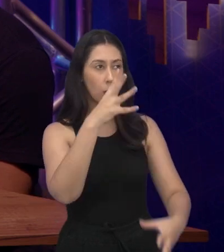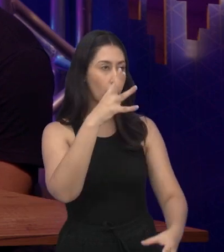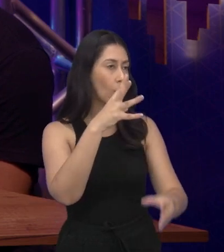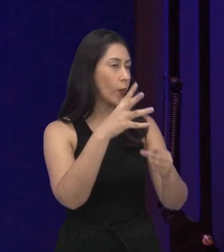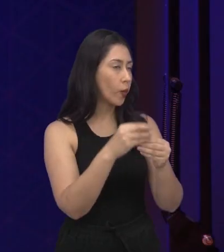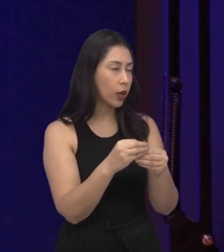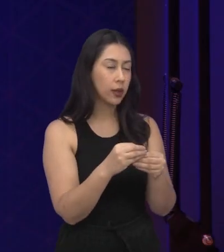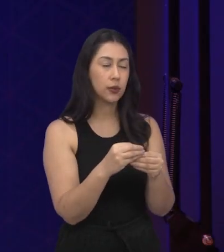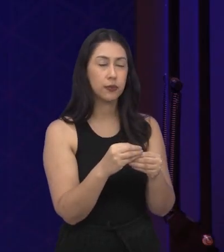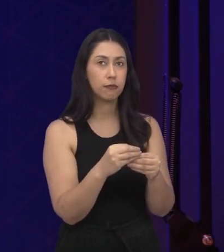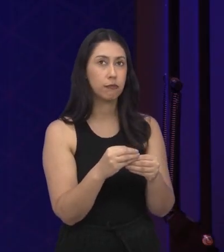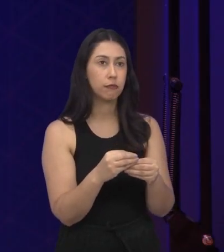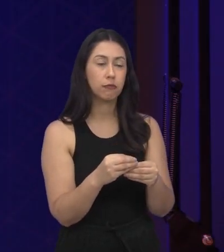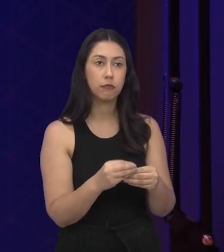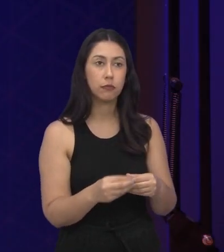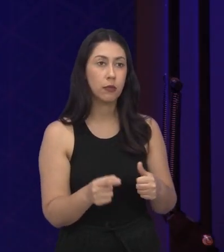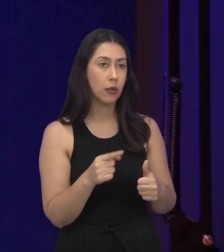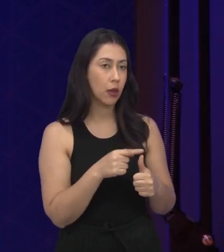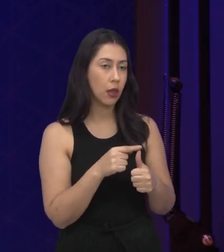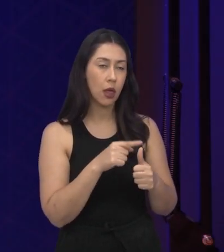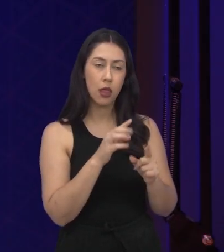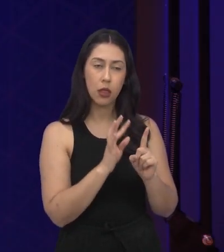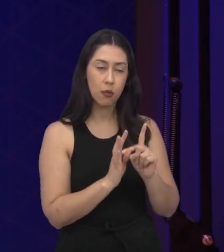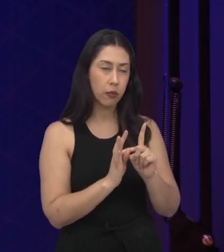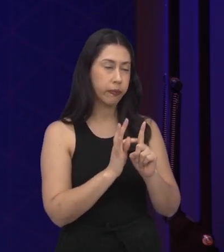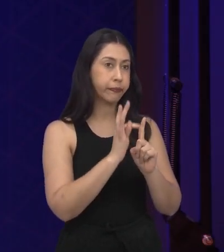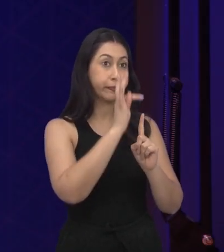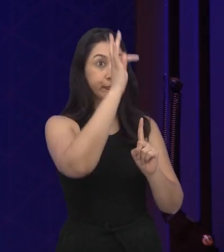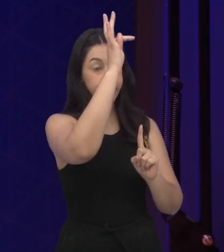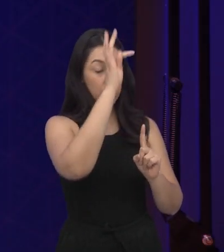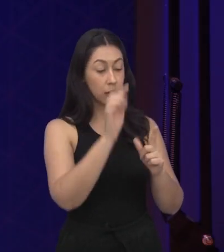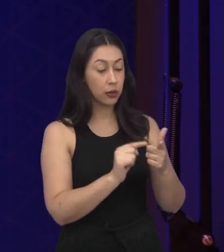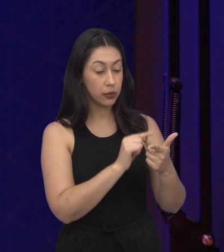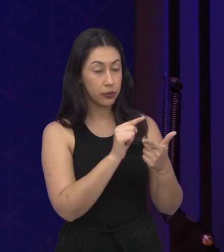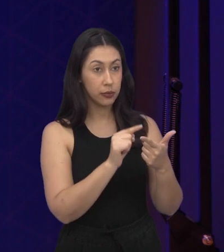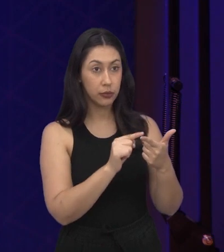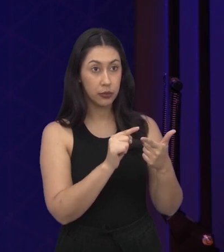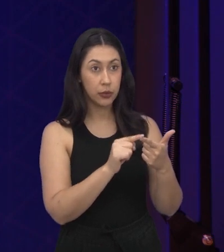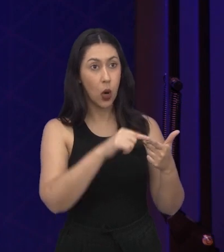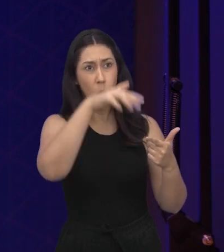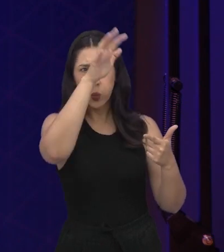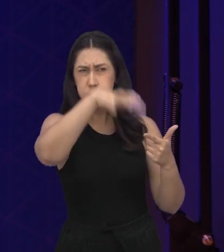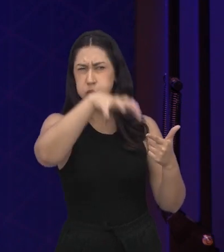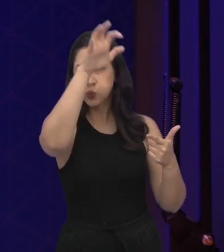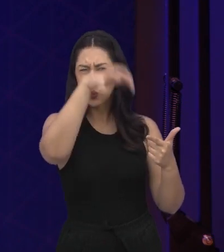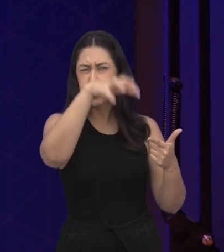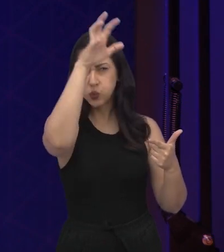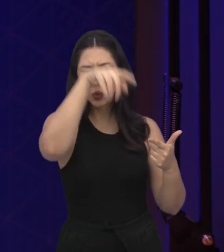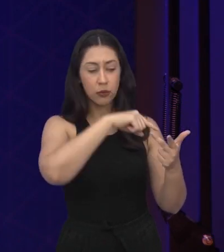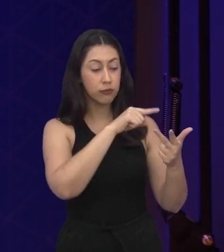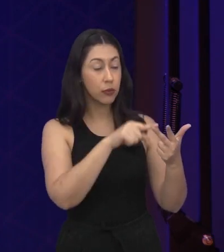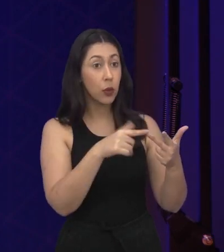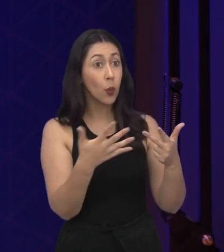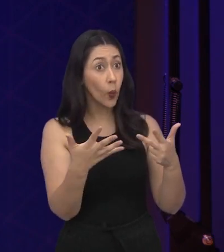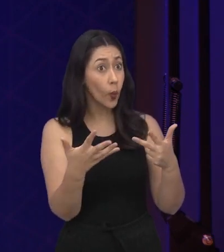Se a gente for resumir, a gente tem o aumento das temperaturas, o aumento do volume das chuvas e também o aumento das